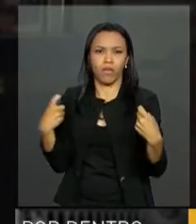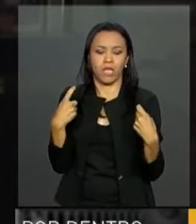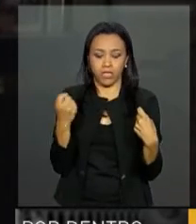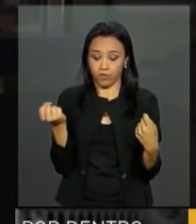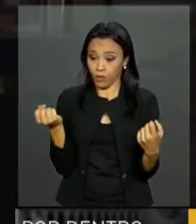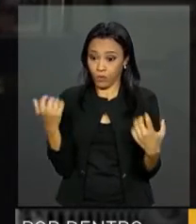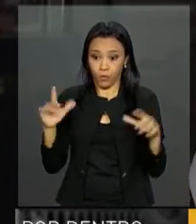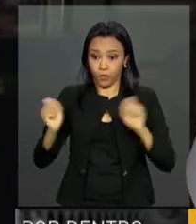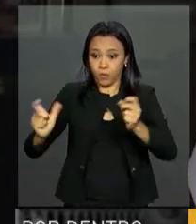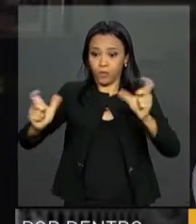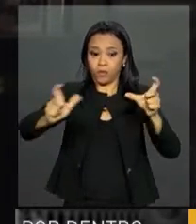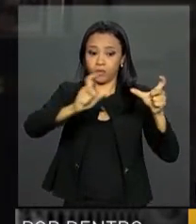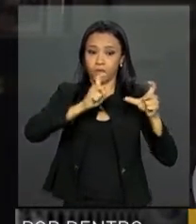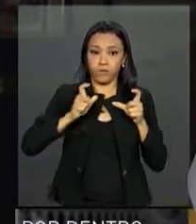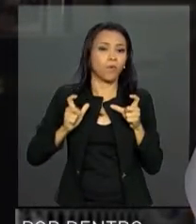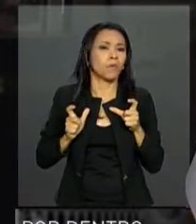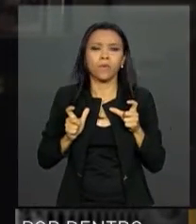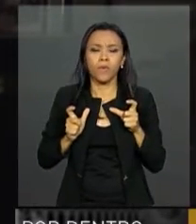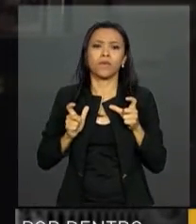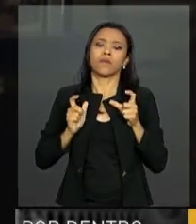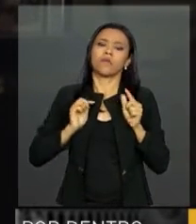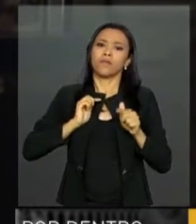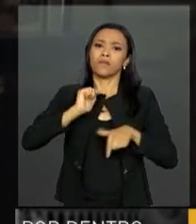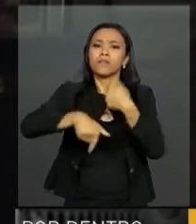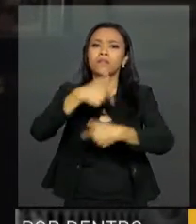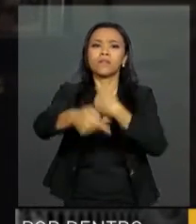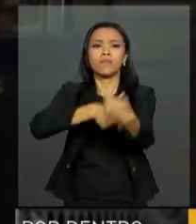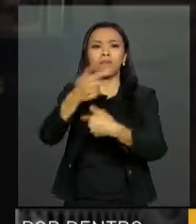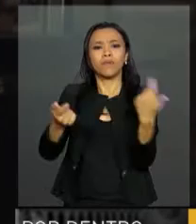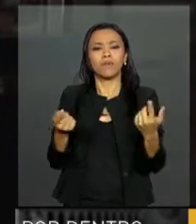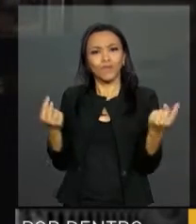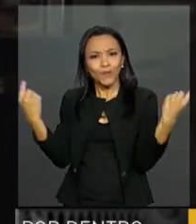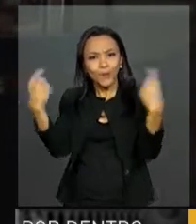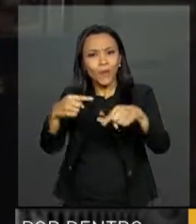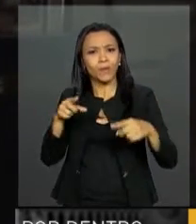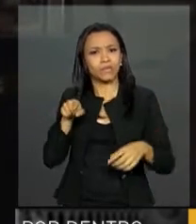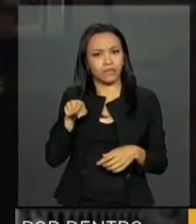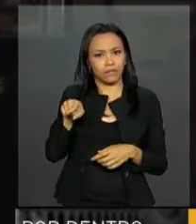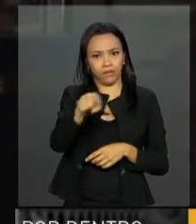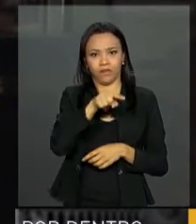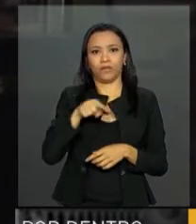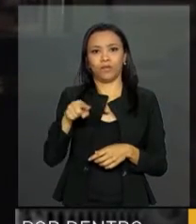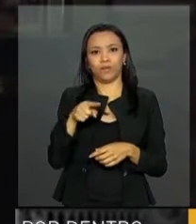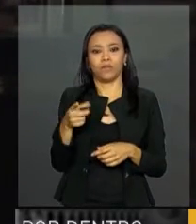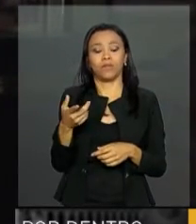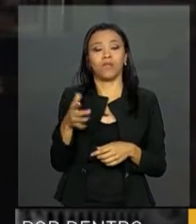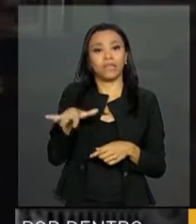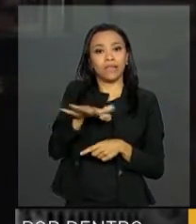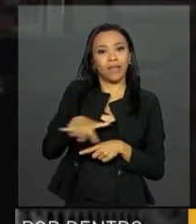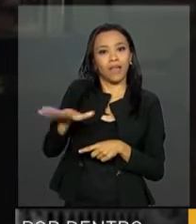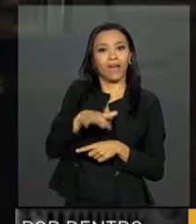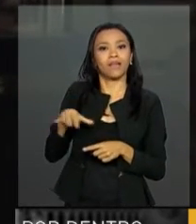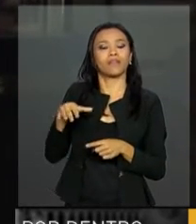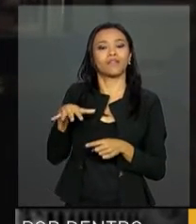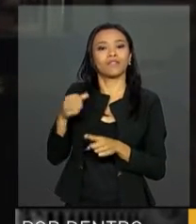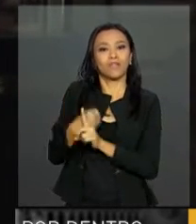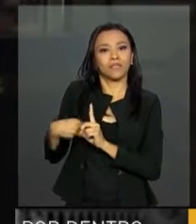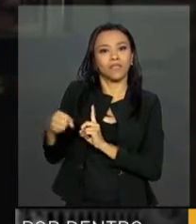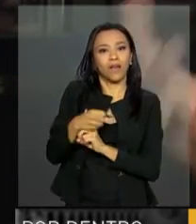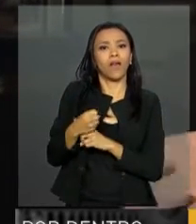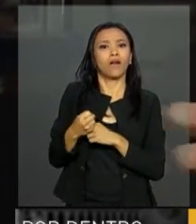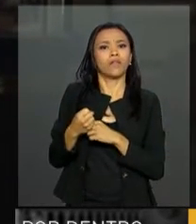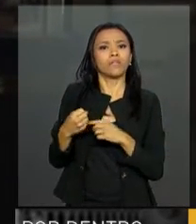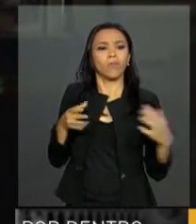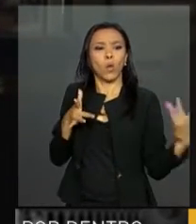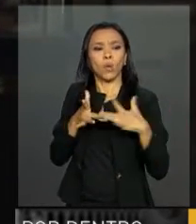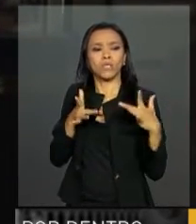de violência, ter ações de prevenção articuladas da área de desenvolvimento social, até com outros ministérios